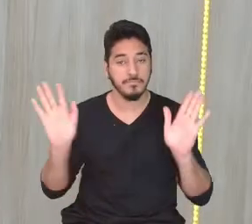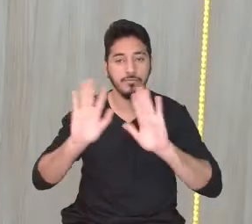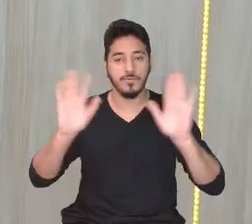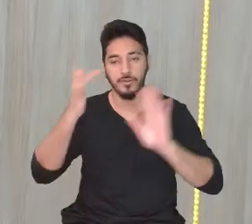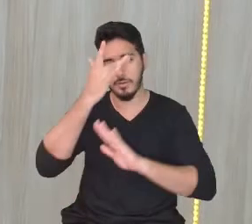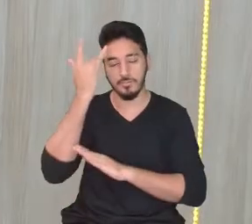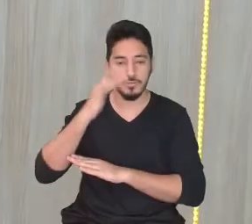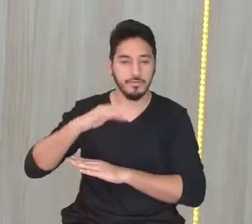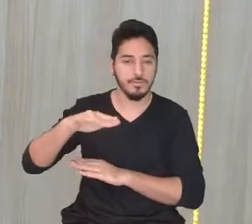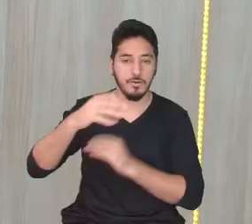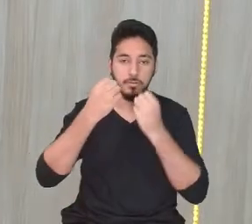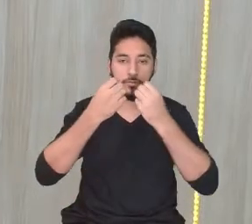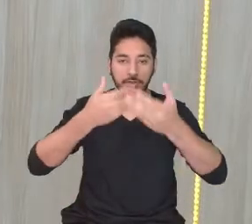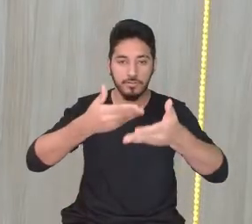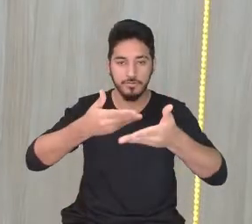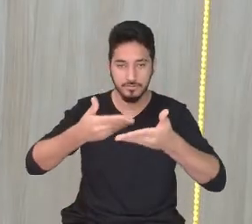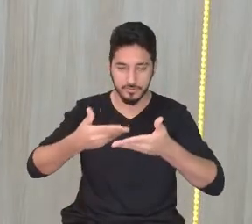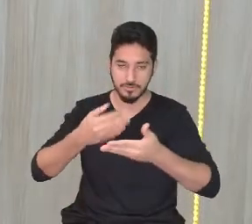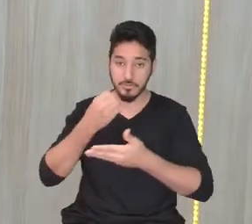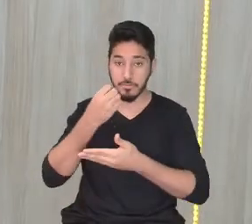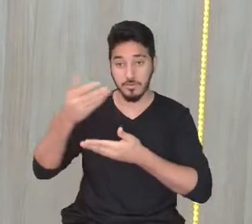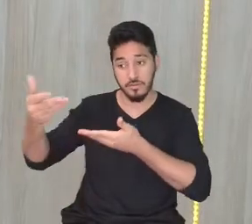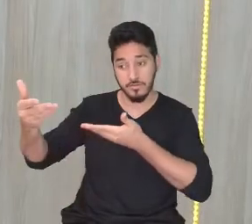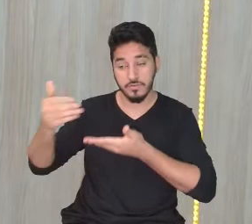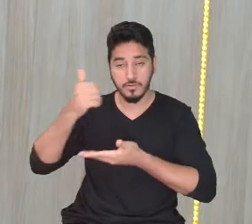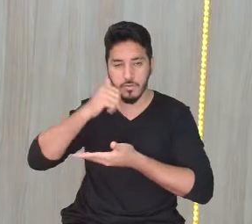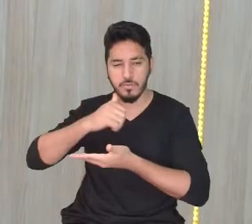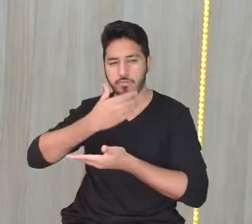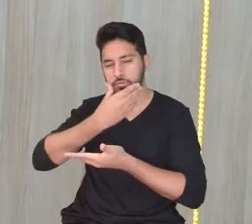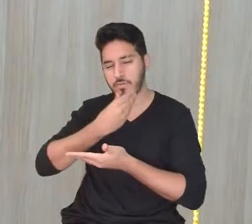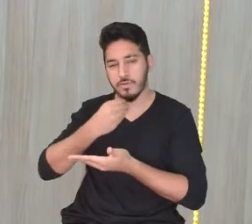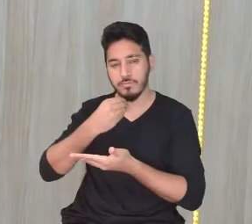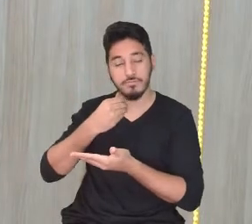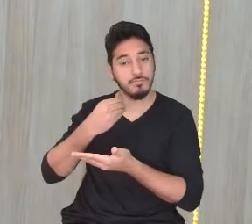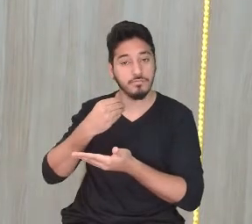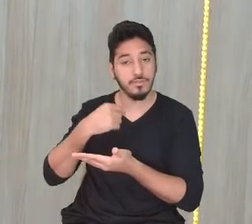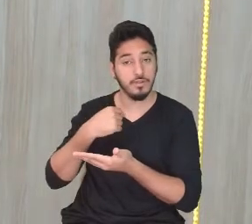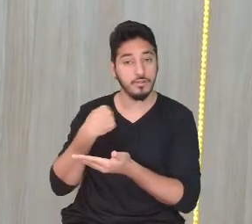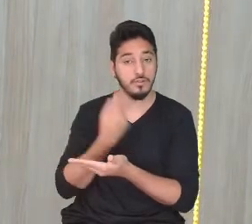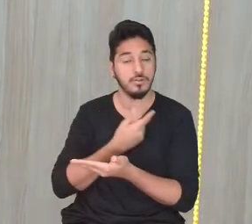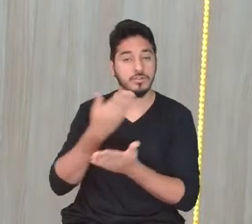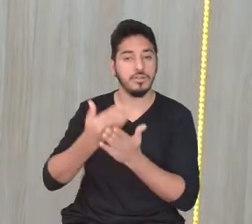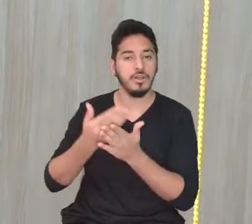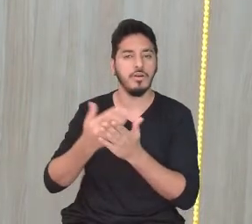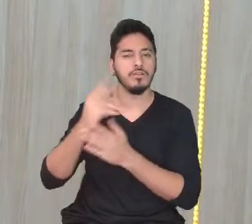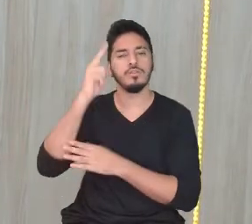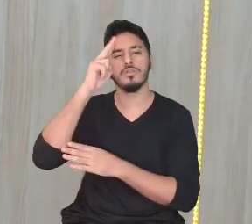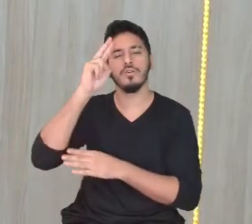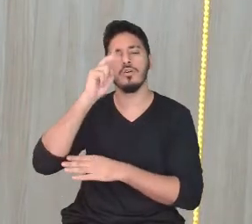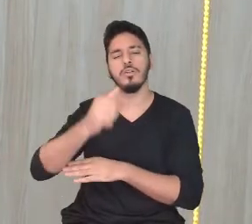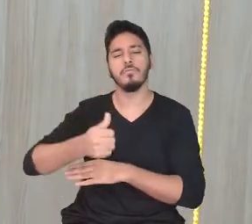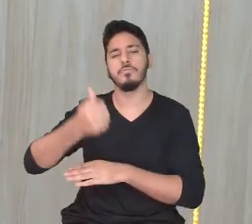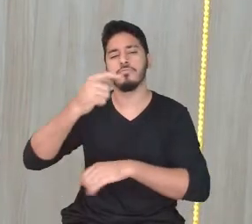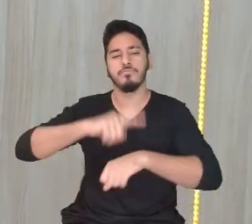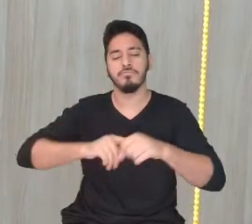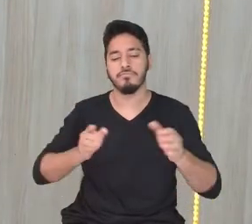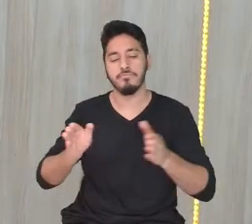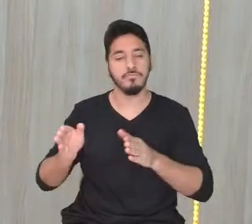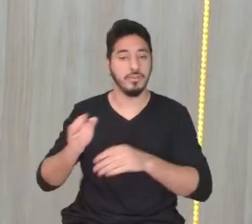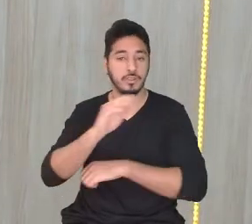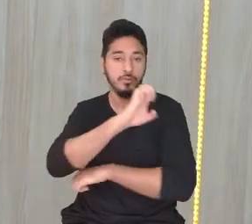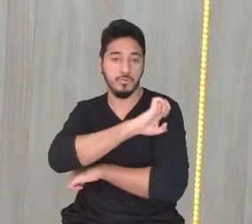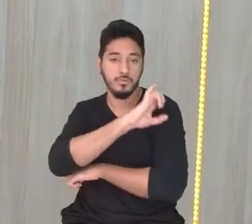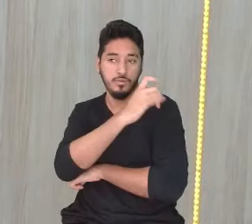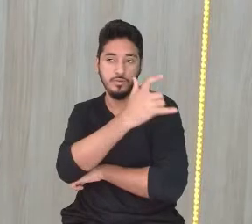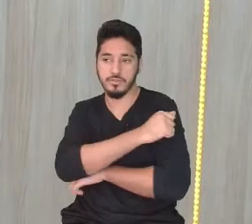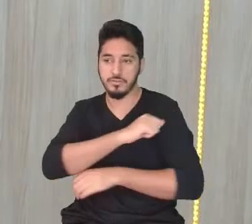Oi, gente, bem-vindos, bem-vindas à nossa aula de História da primeira fase da Educação de Jovens e Adultos.